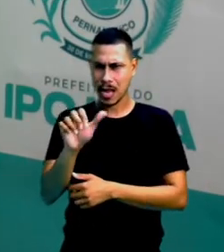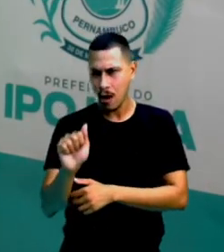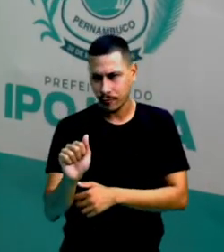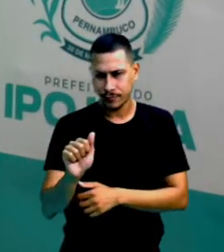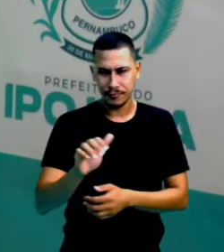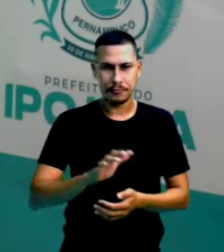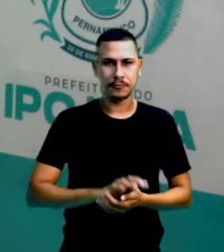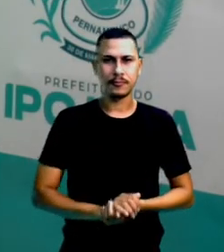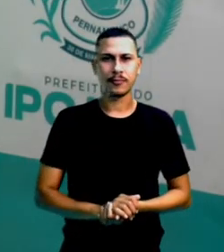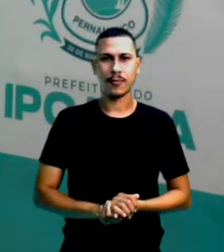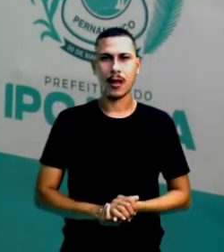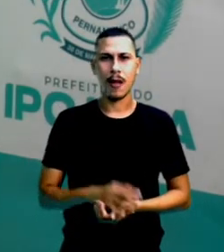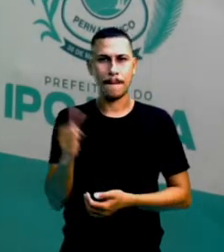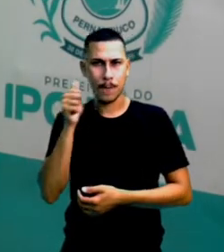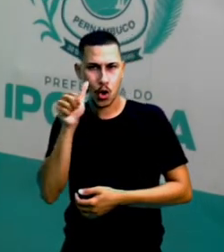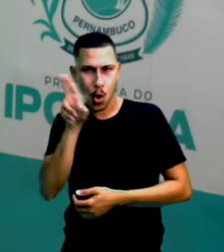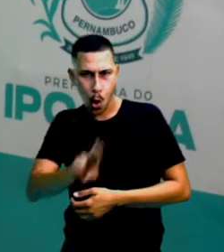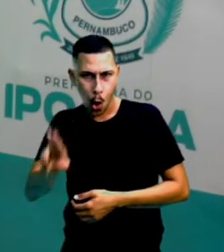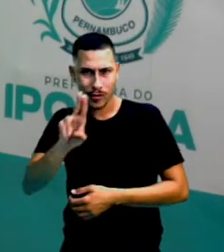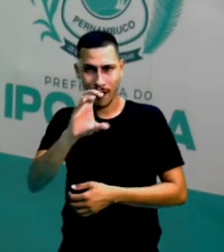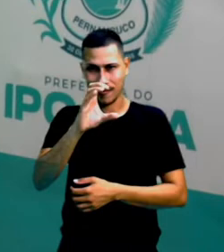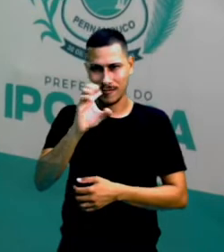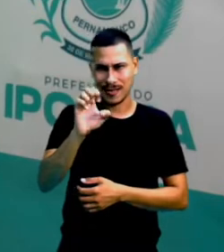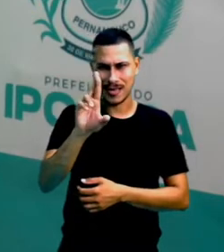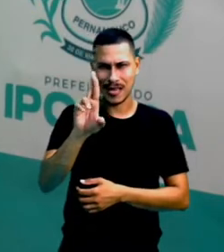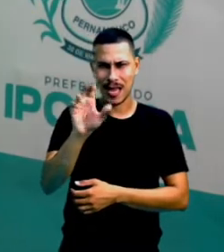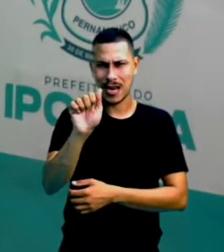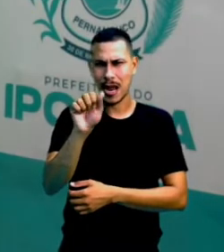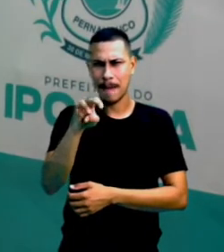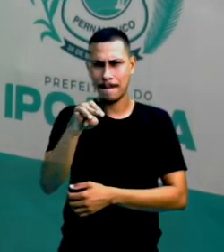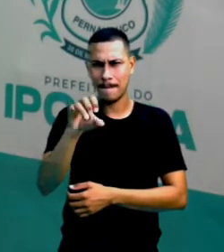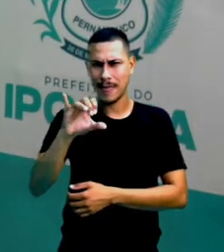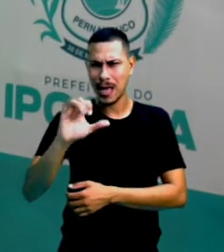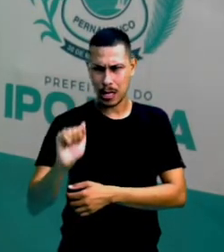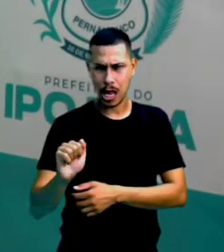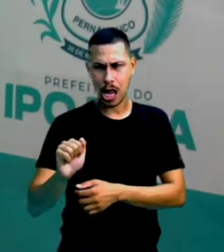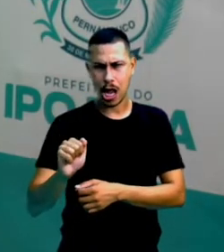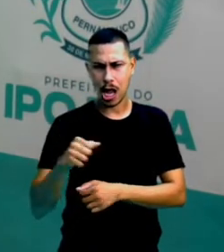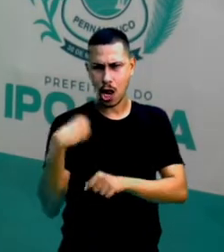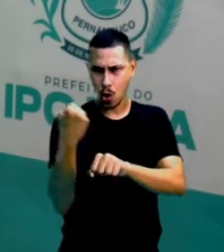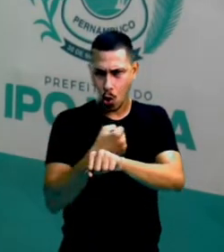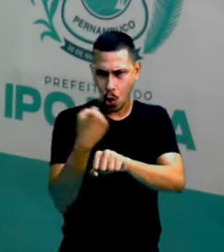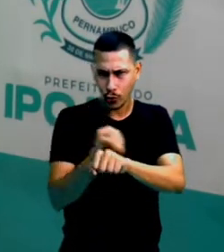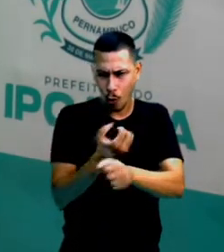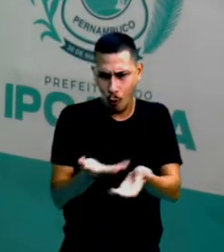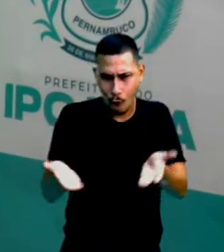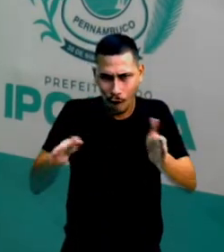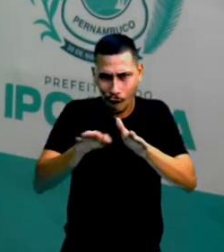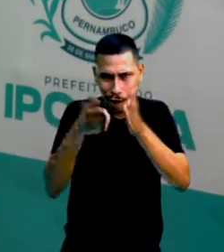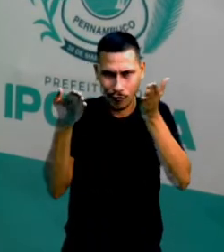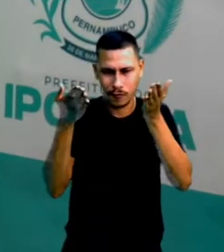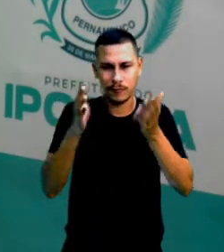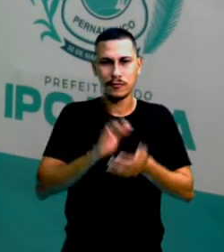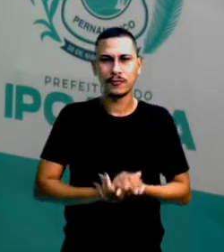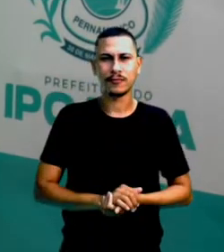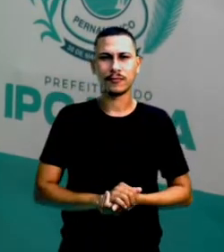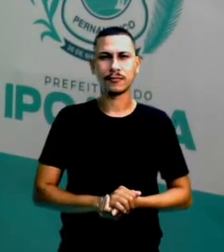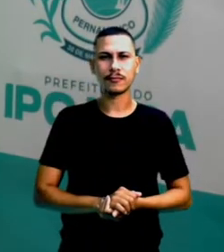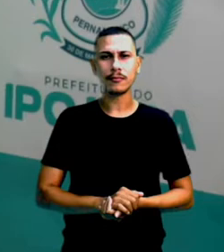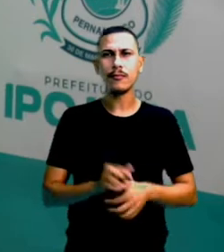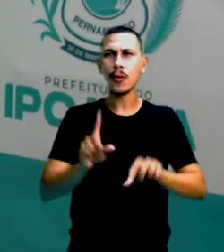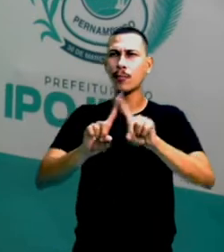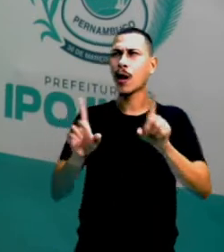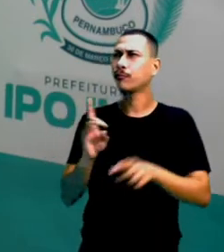ela ceramista, como eu já falei para vocês, ela faz peças em cerâmica, ela faz esculturas em cerâmica. E aí, um